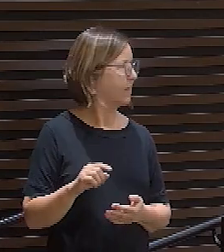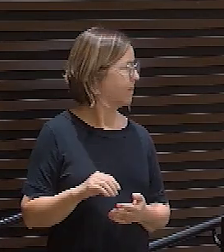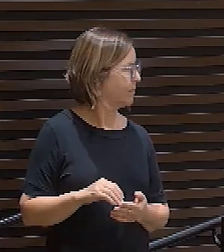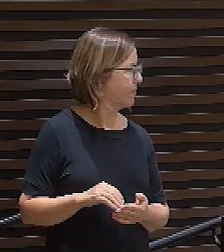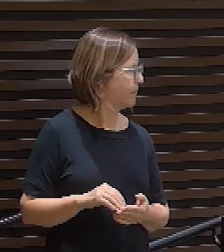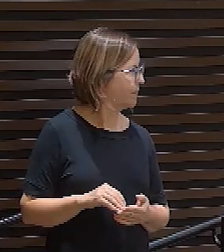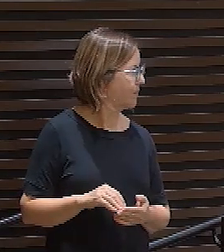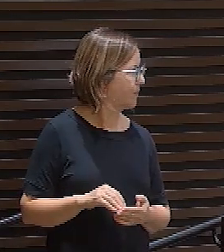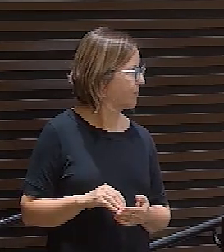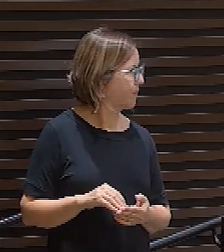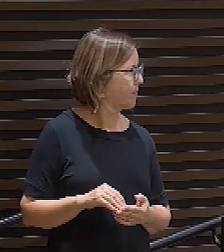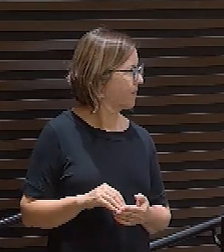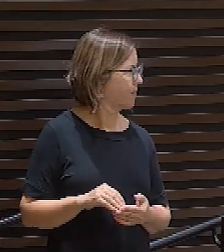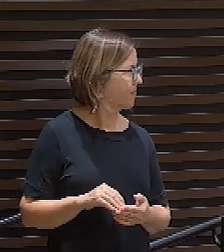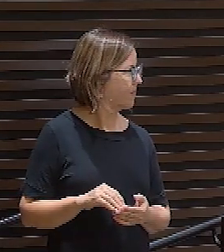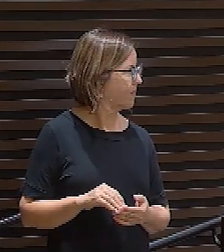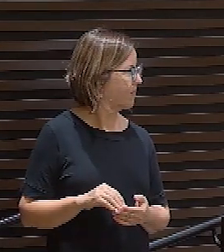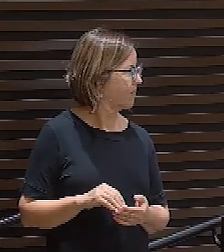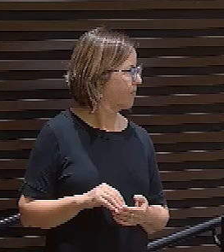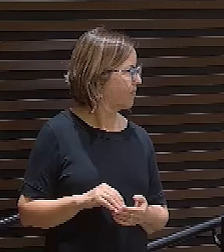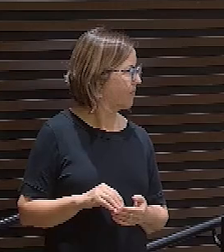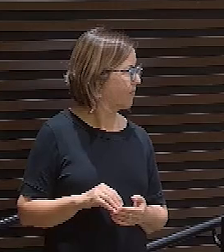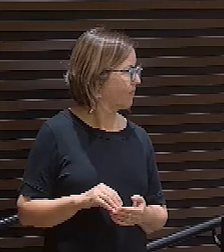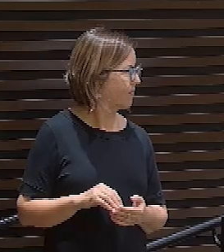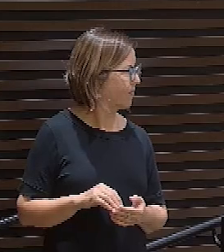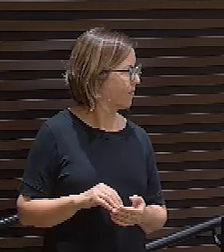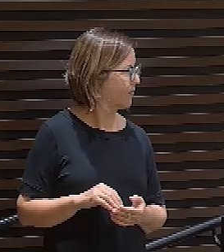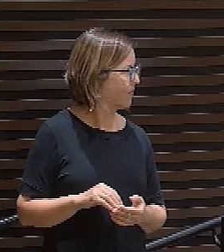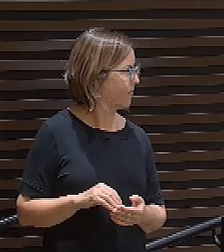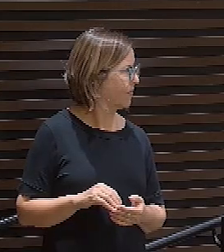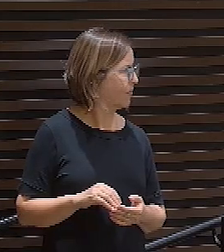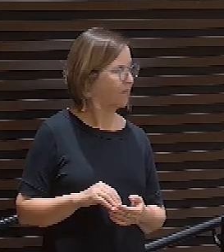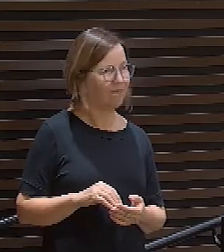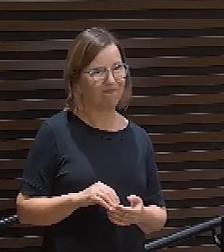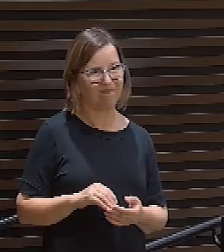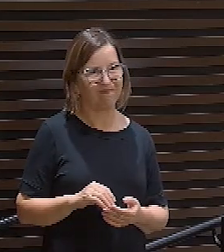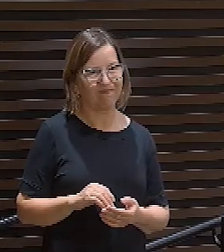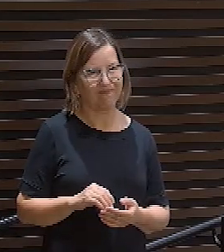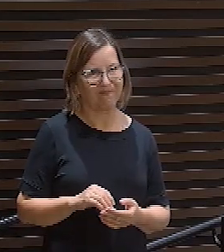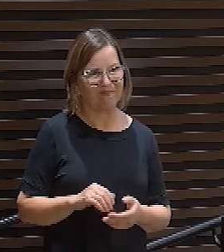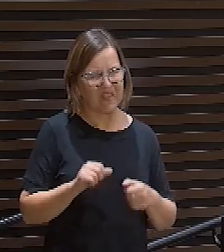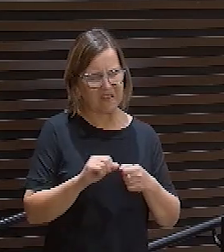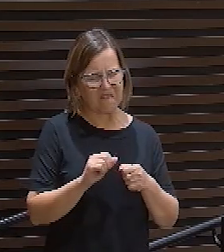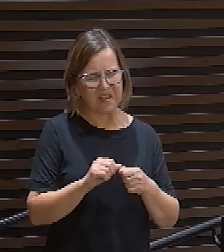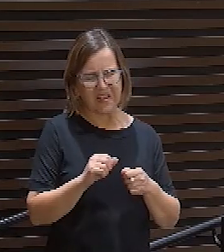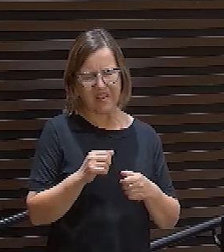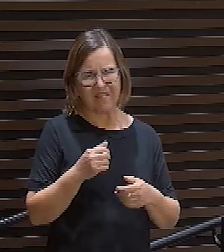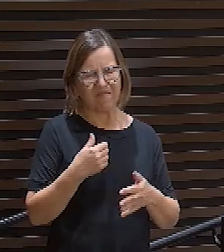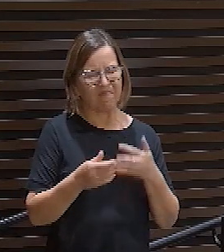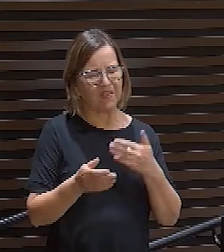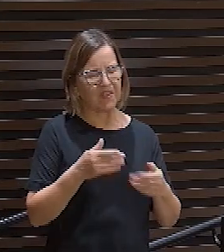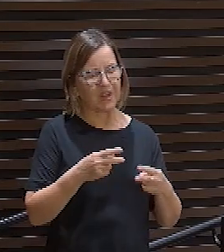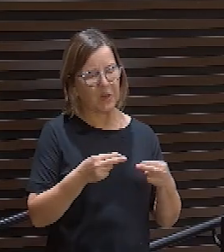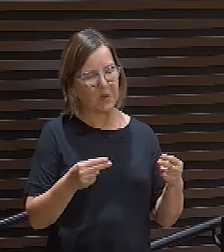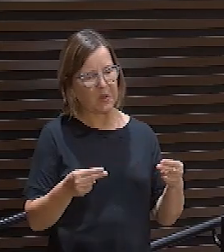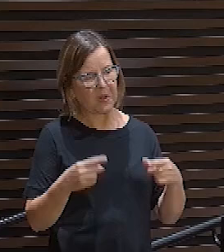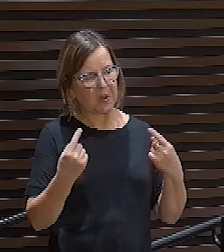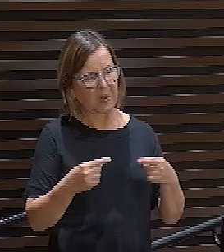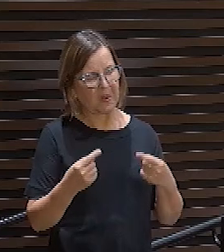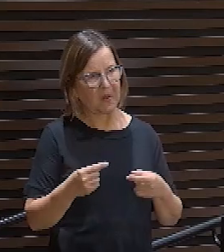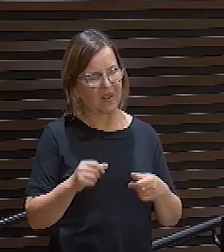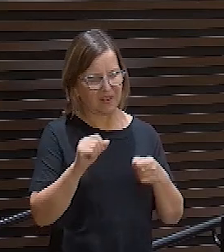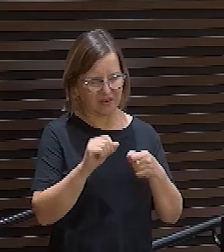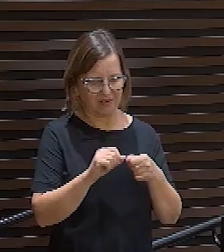isso do que acertar ou desafiar ou fazer qualquer coisa contra o Criador do universo.